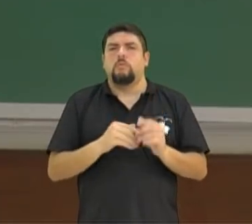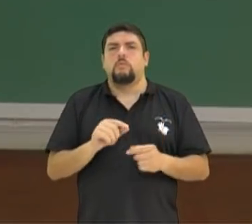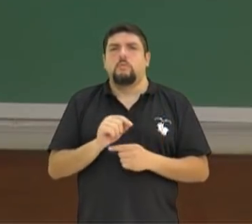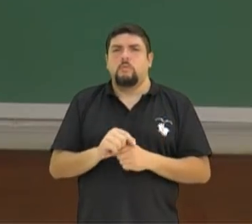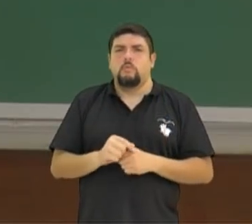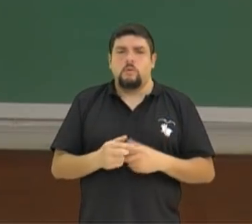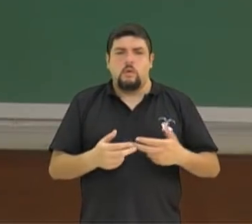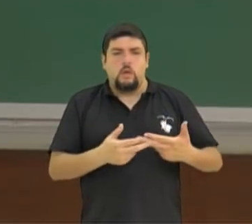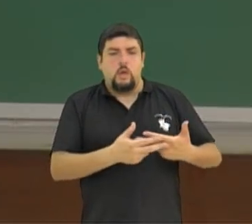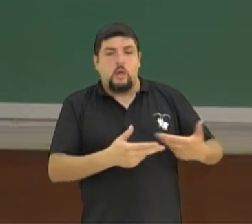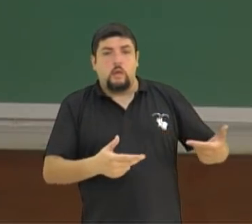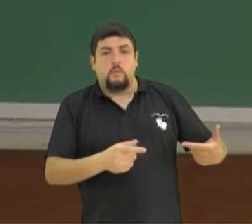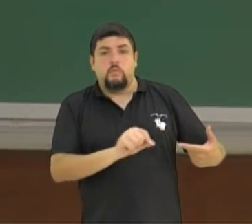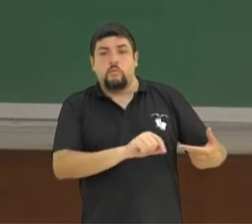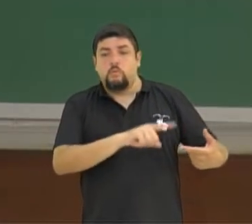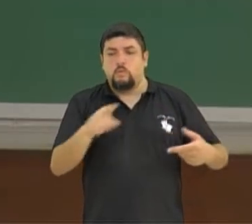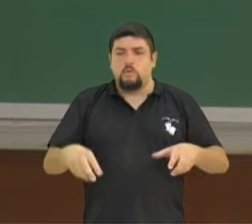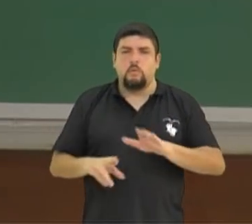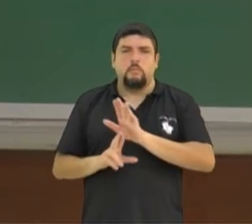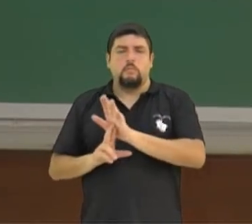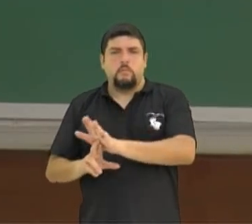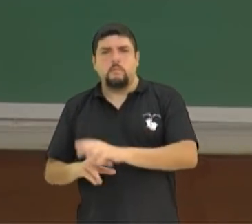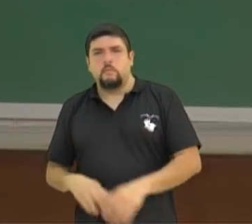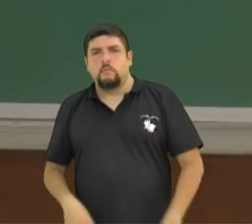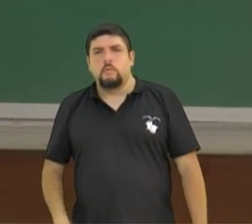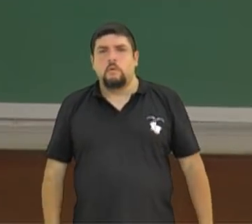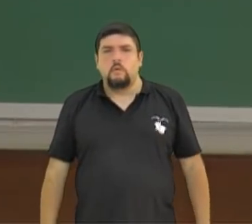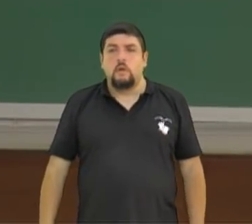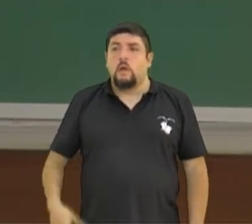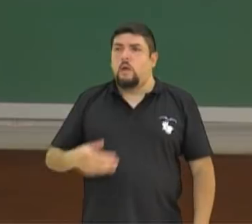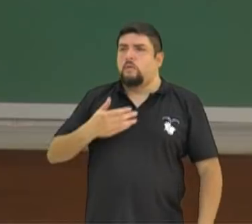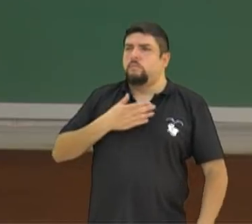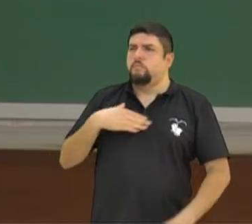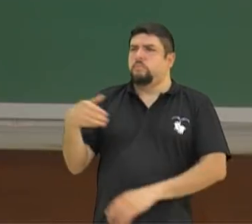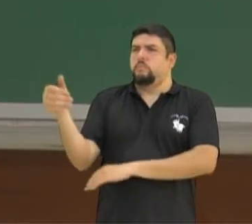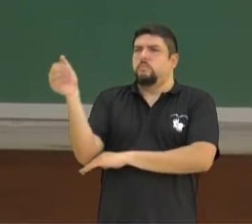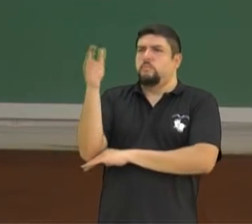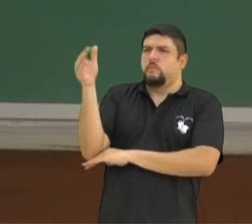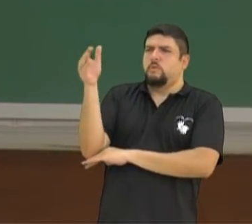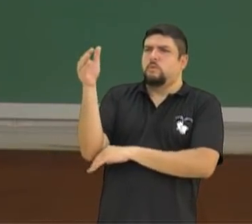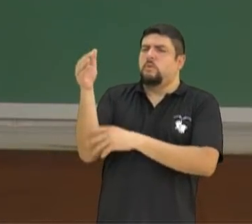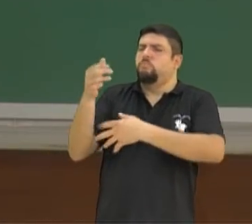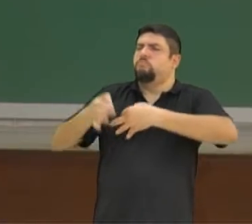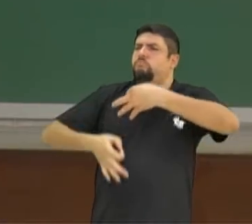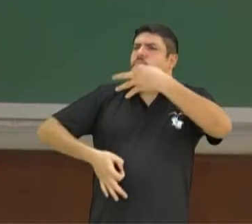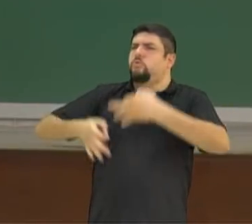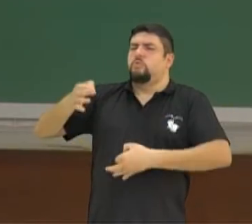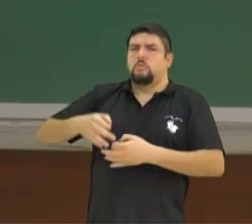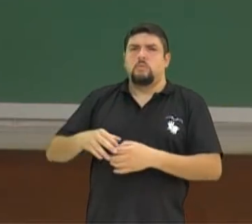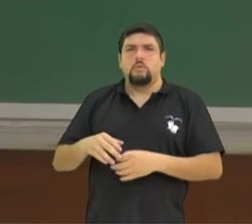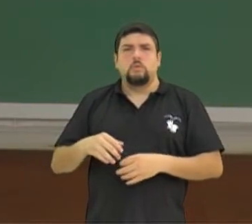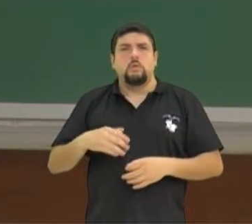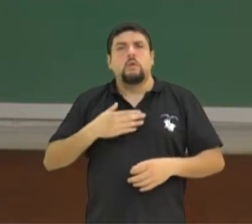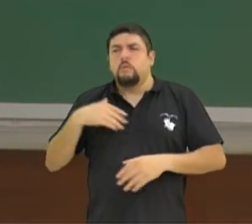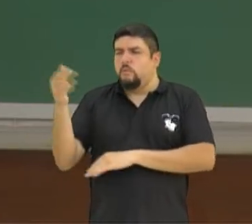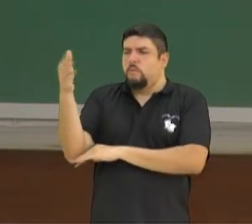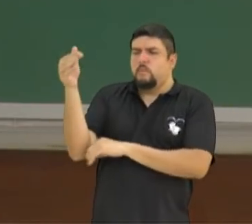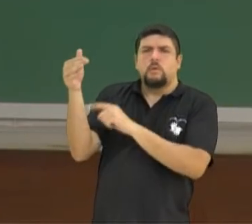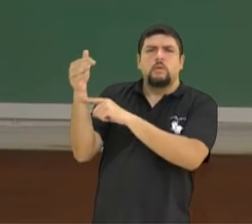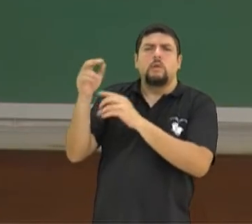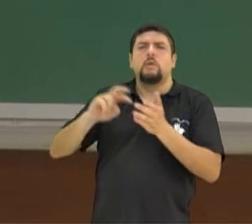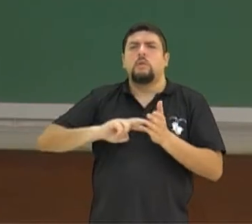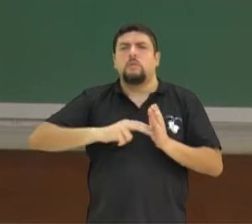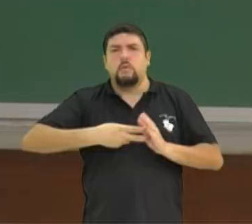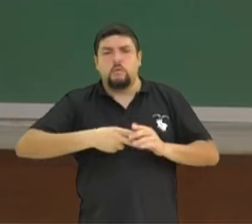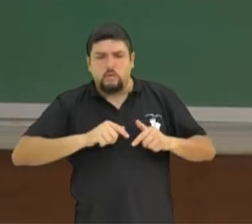pela sua representação. Então, a minha bandeira é justa e necessária. Né? Bandeira do quê? A minha luta é justa